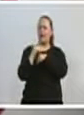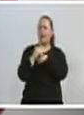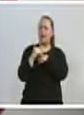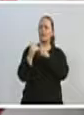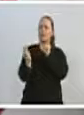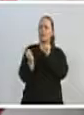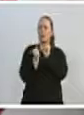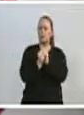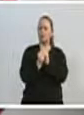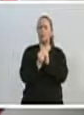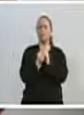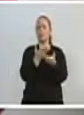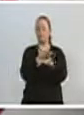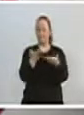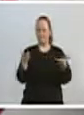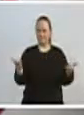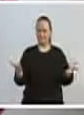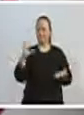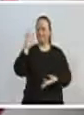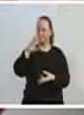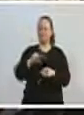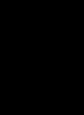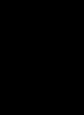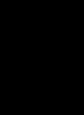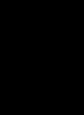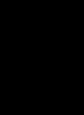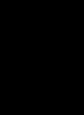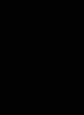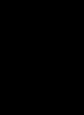de todos os vereadores. Era isso, presidente e senhores vereadores.